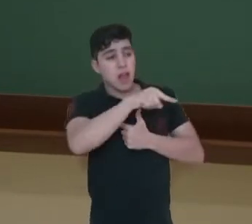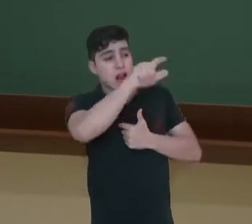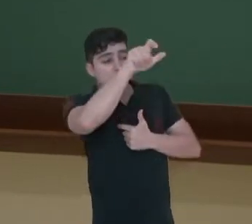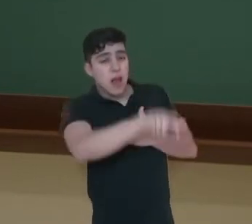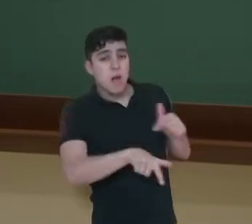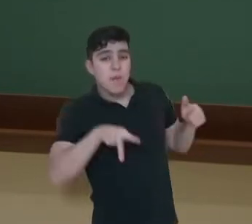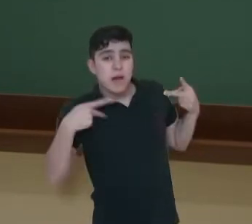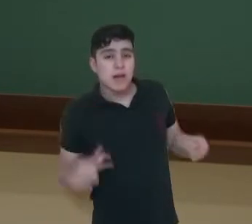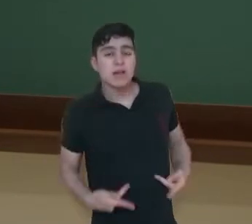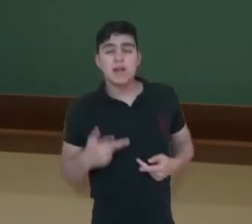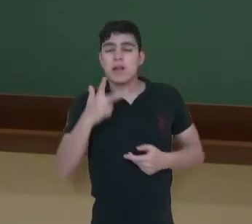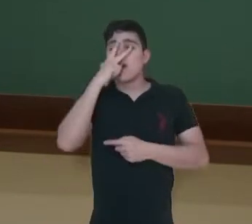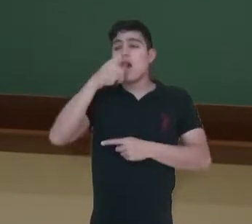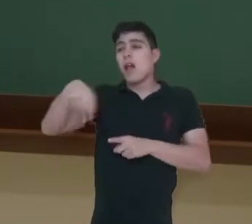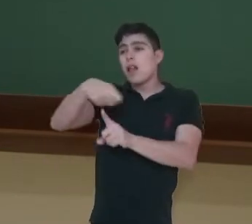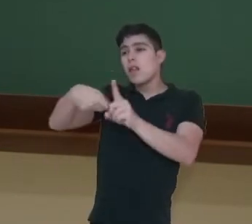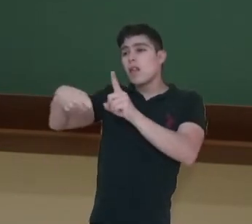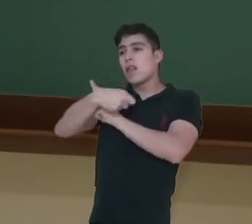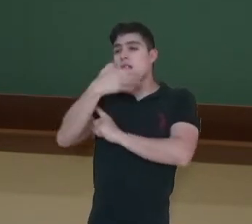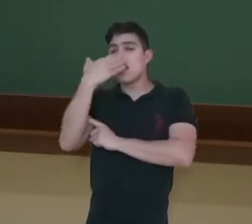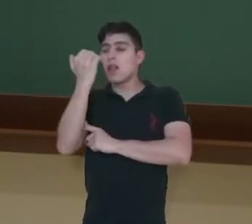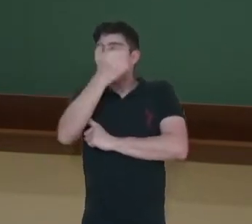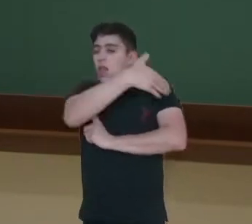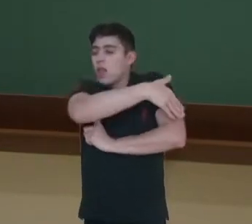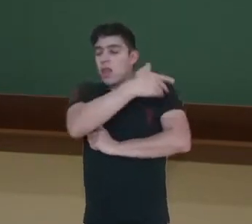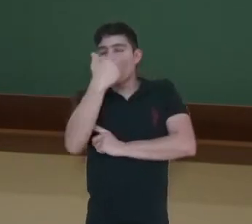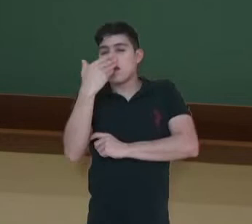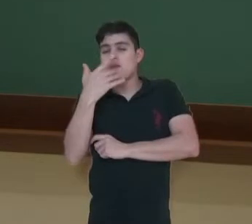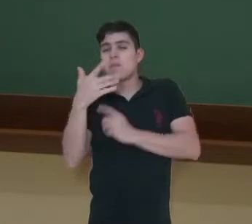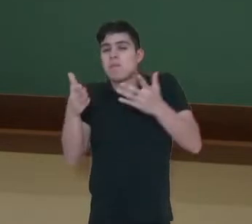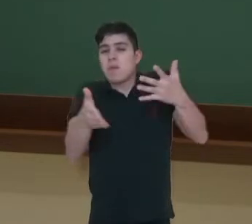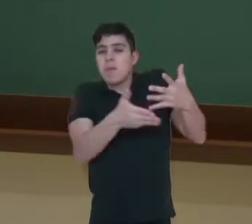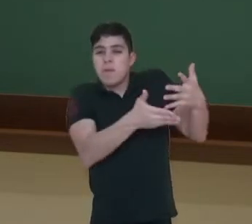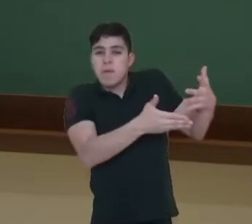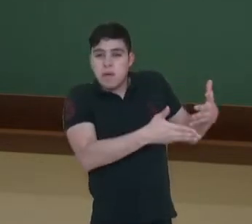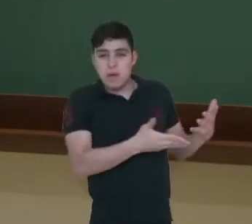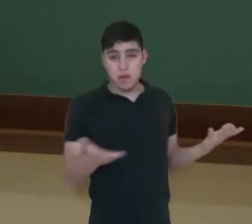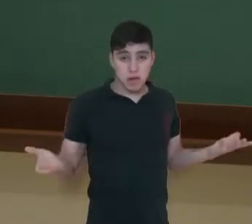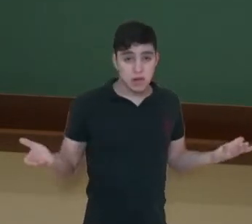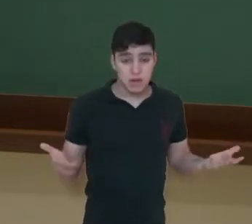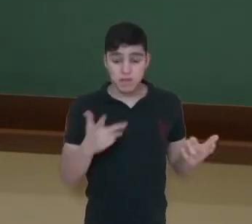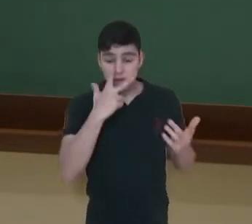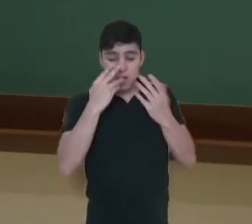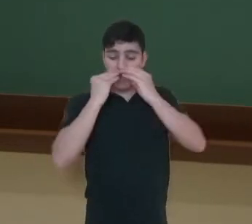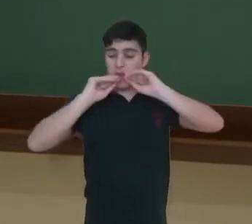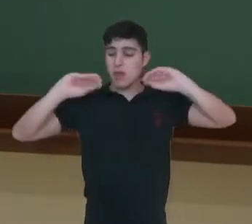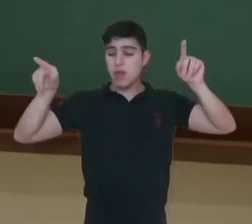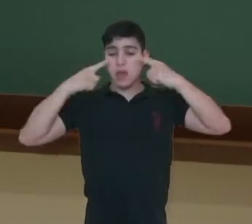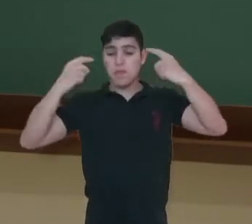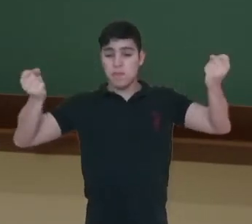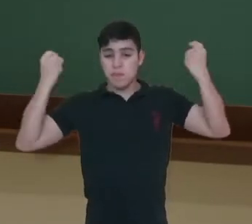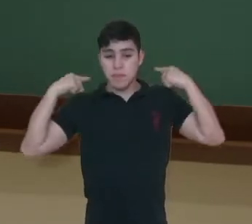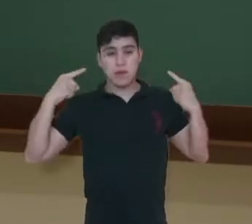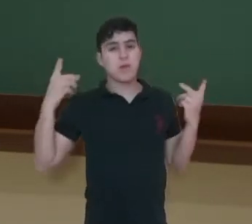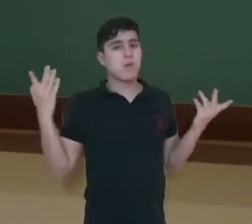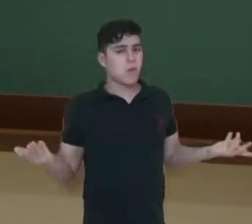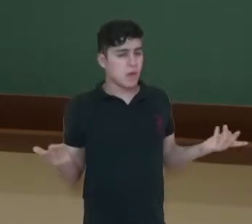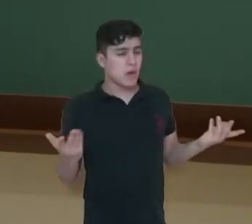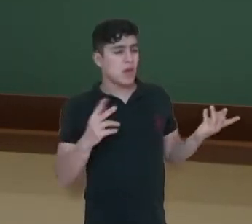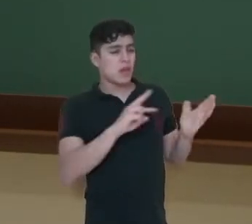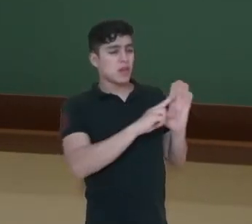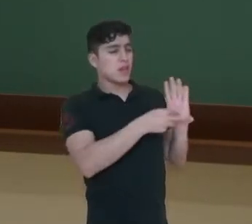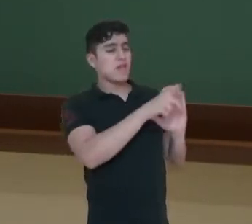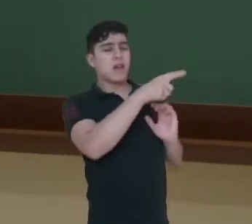acontece isso, as pessoas com um status um pouquinho melhor passam na frente dessa comunidade e nem olham para as pessoas, são meras